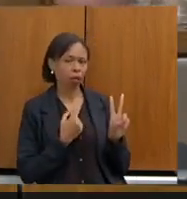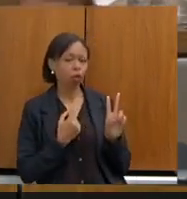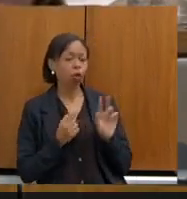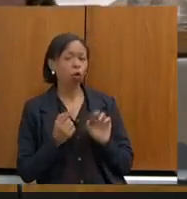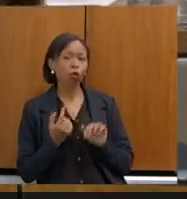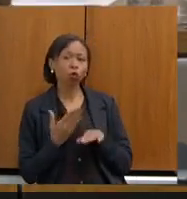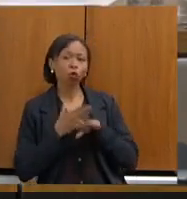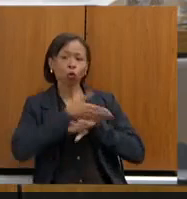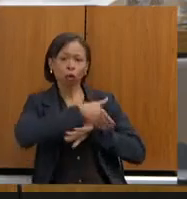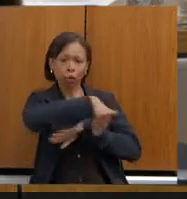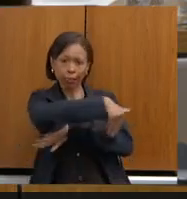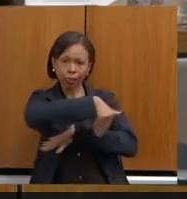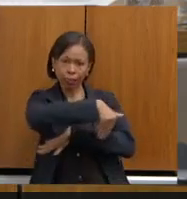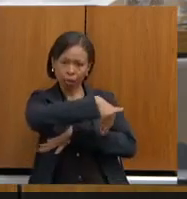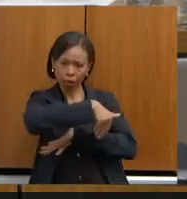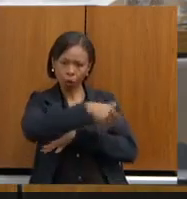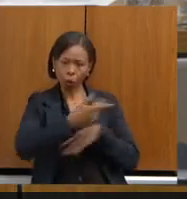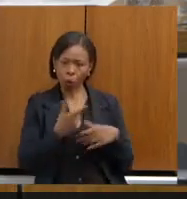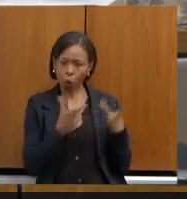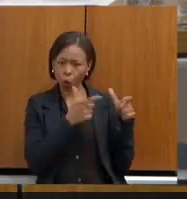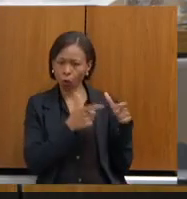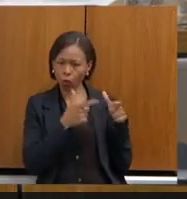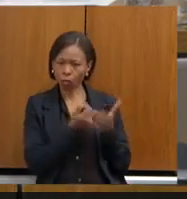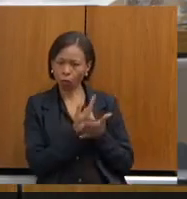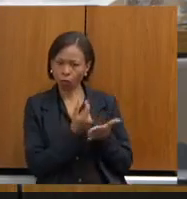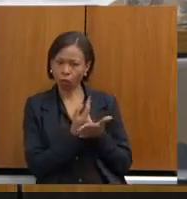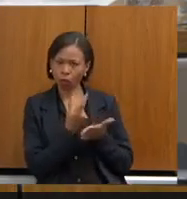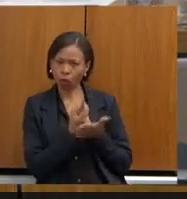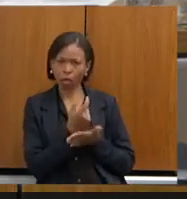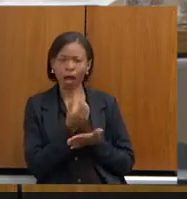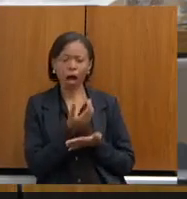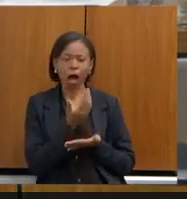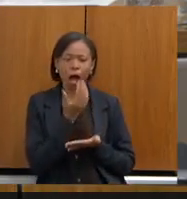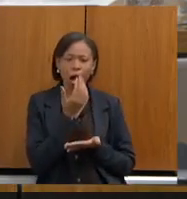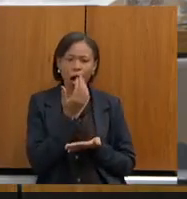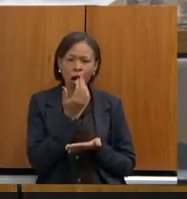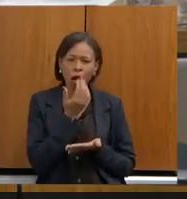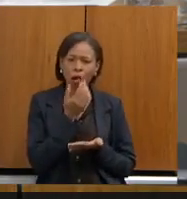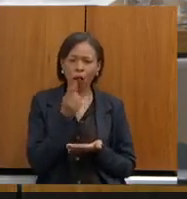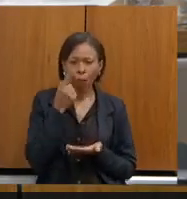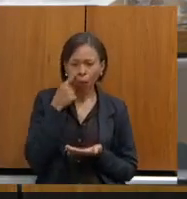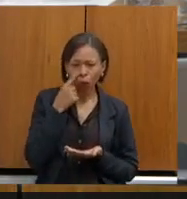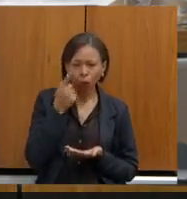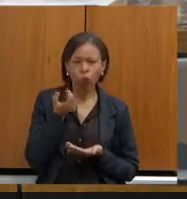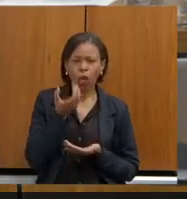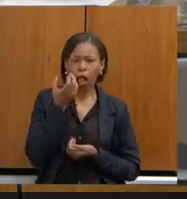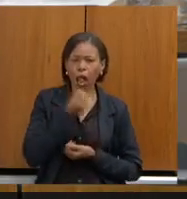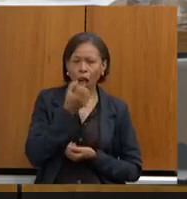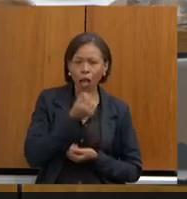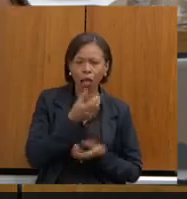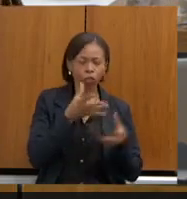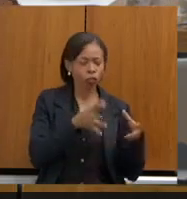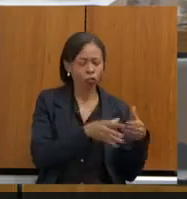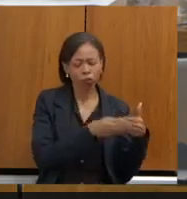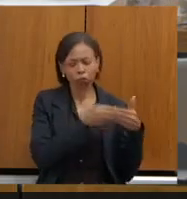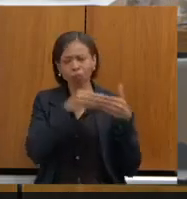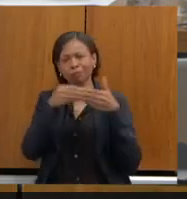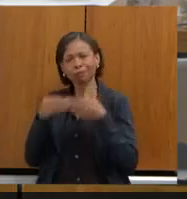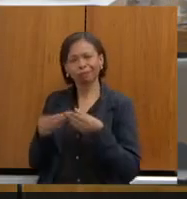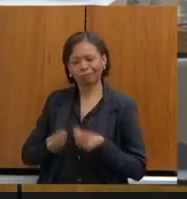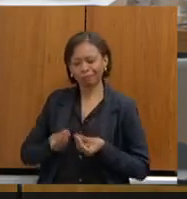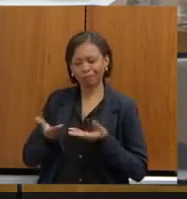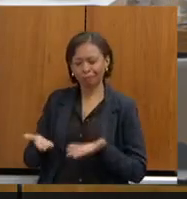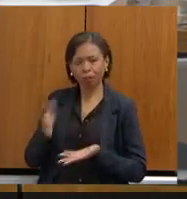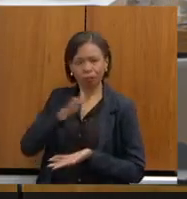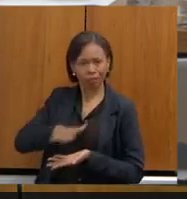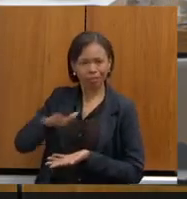do lado é o jeito dele falar que ela divisa com São Paulo comprou umas bolachas comprou leite levou para os meninos depois ele